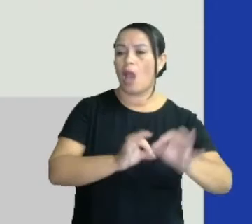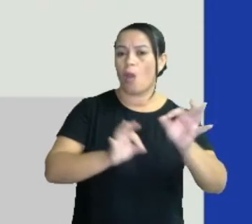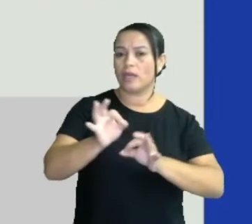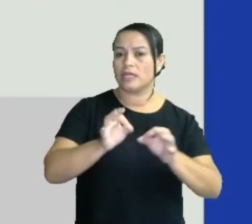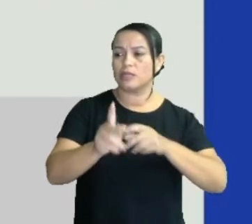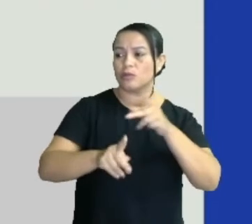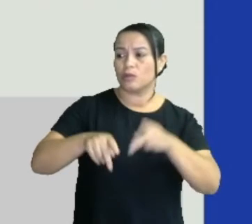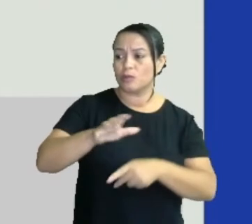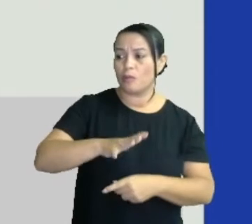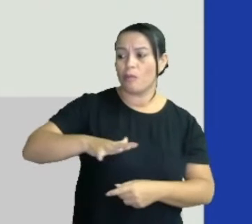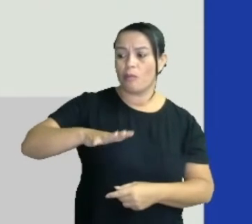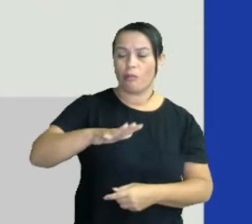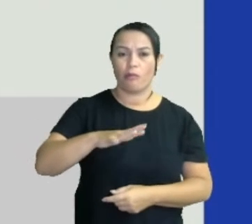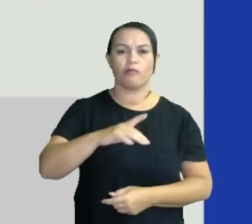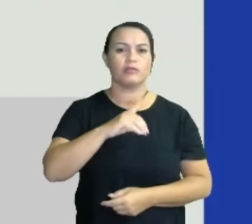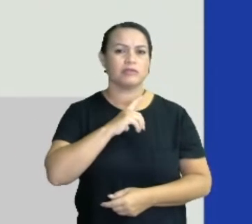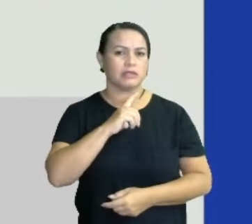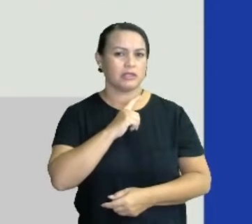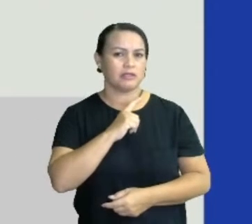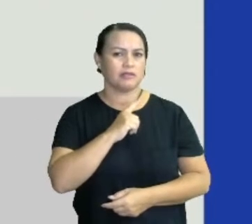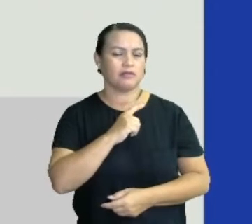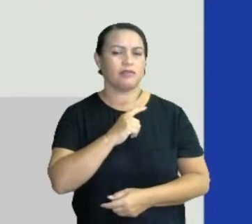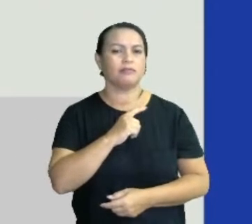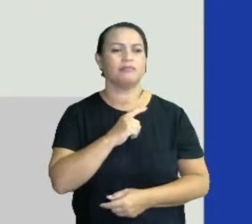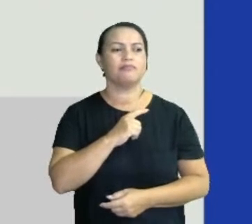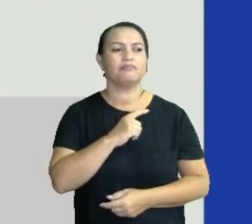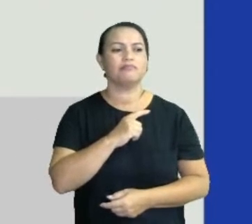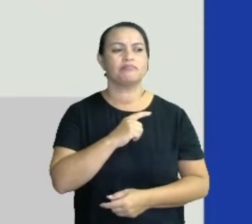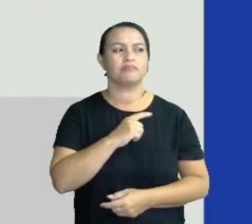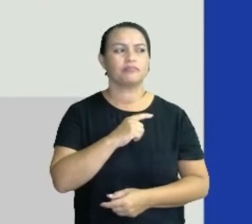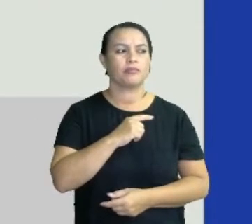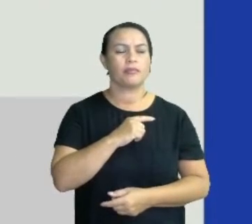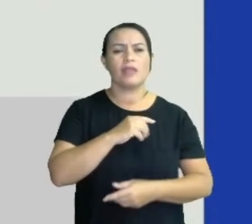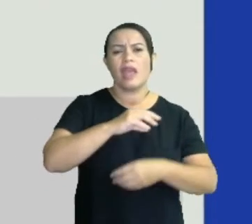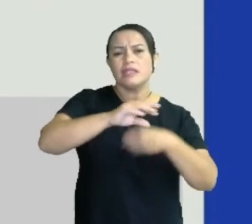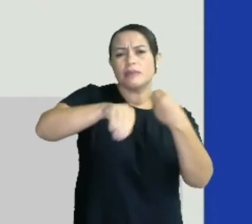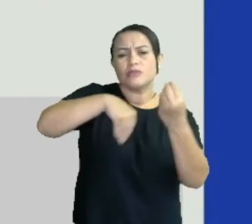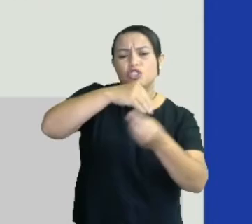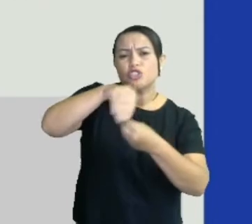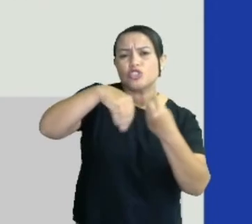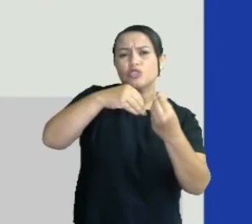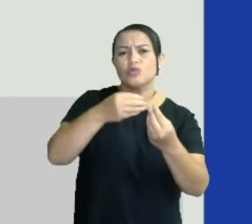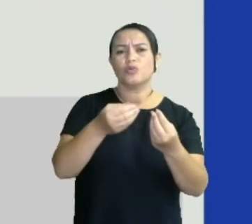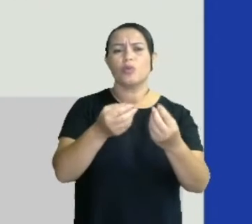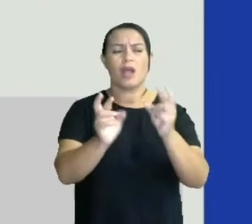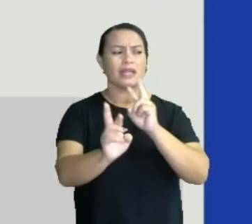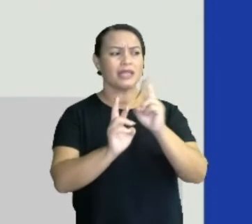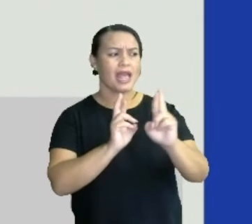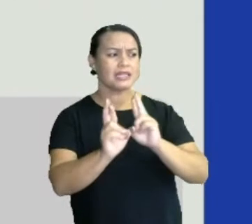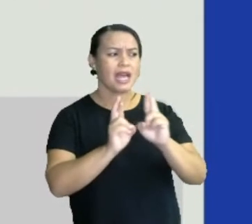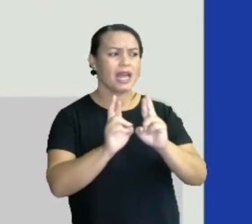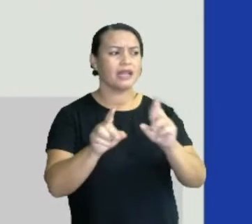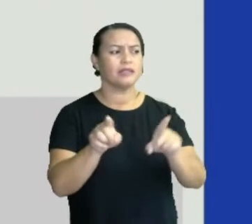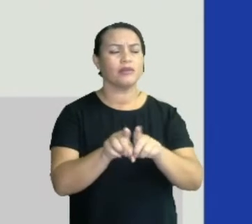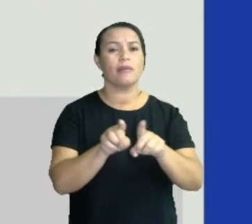formação do nosso povo se deu através dessa mistura, através dessa